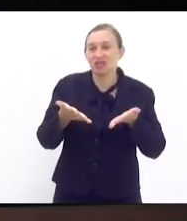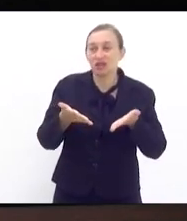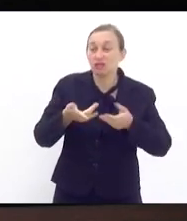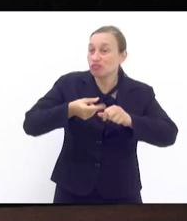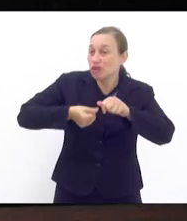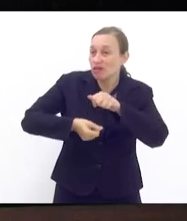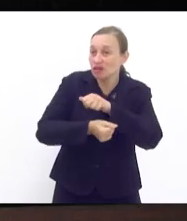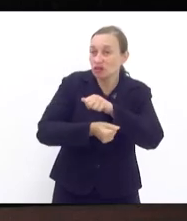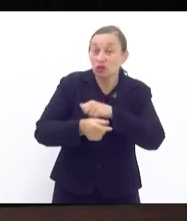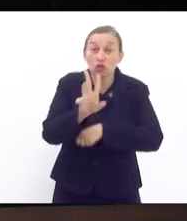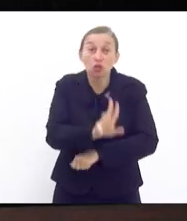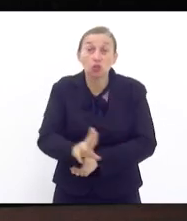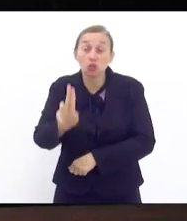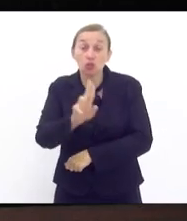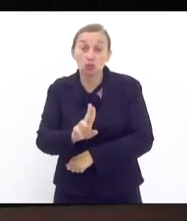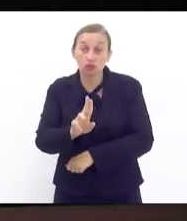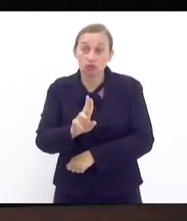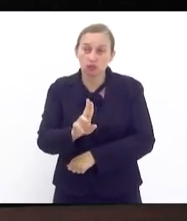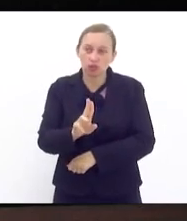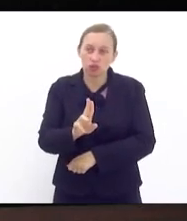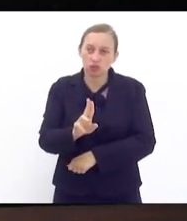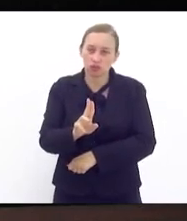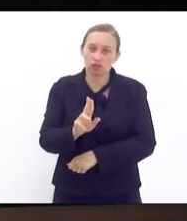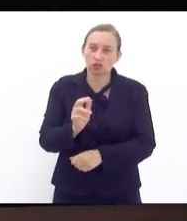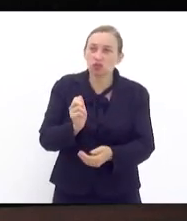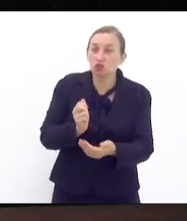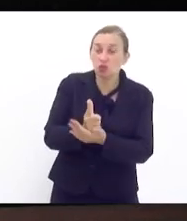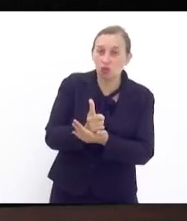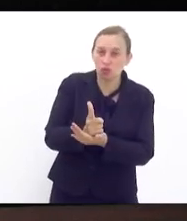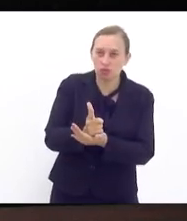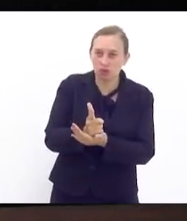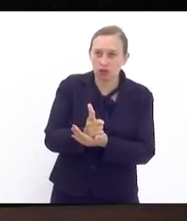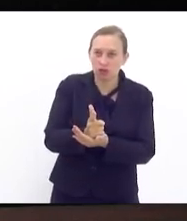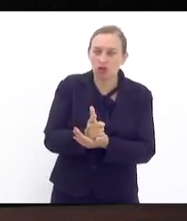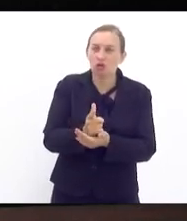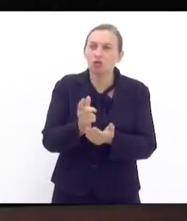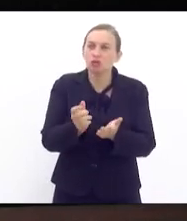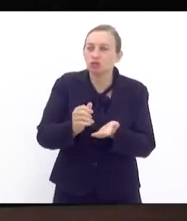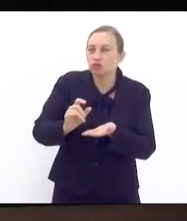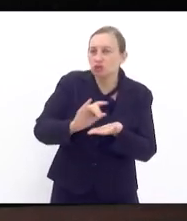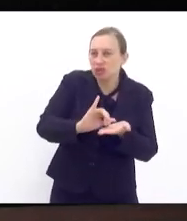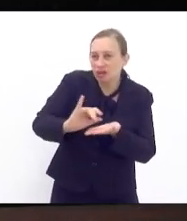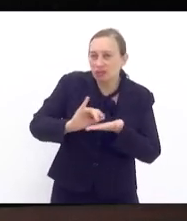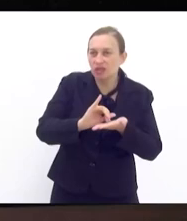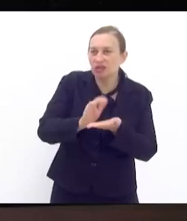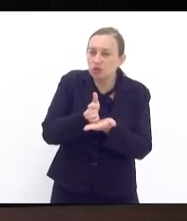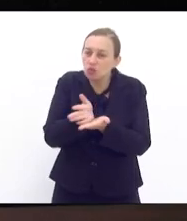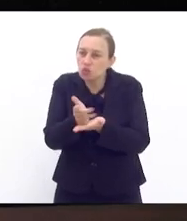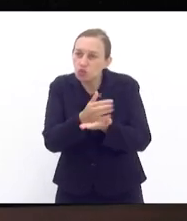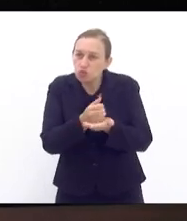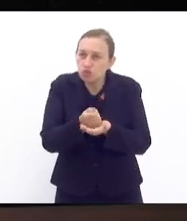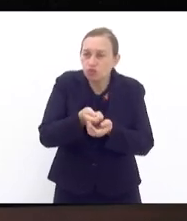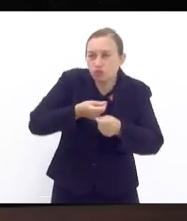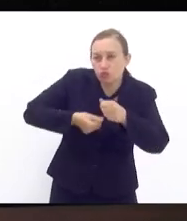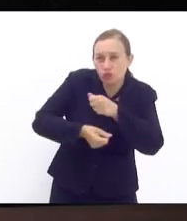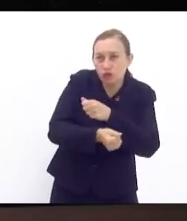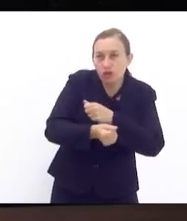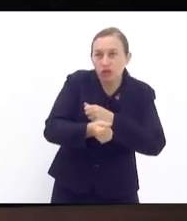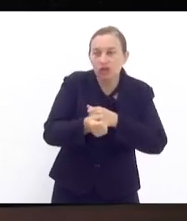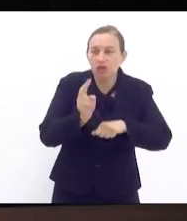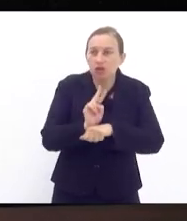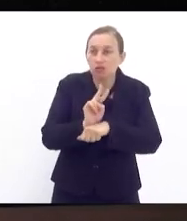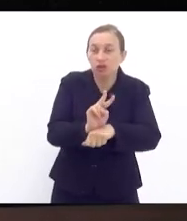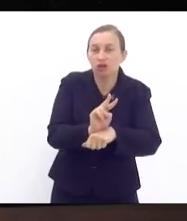o consumo, ao encarecer absurdamente o custo de captação de financiamentos e empréstimos. É